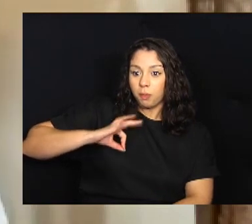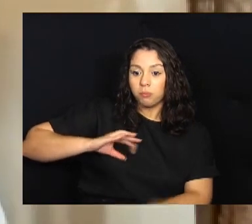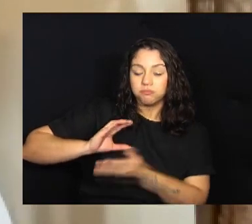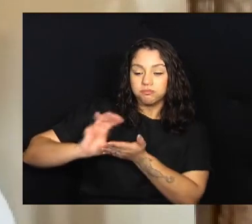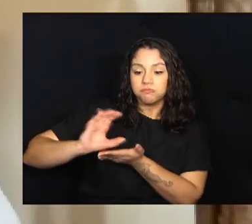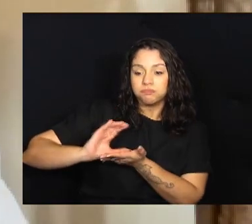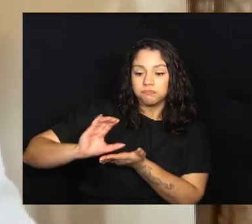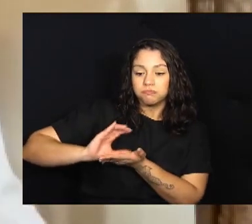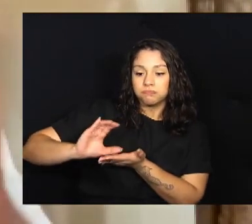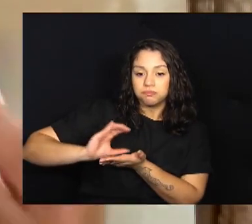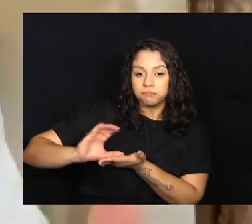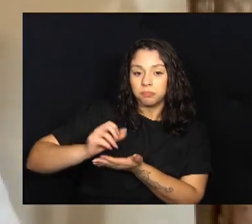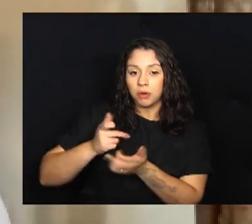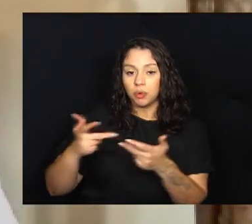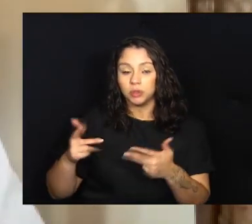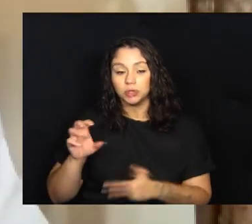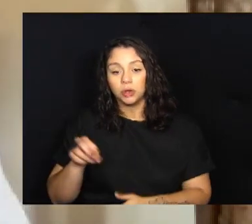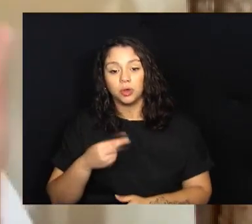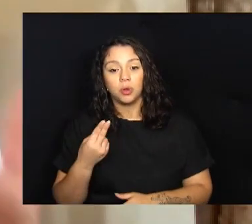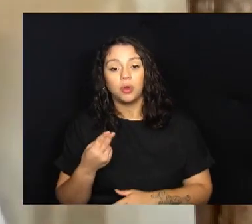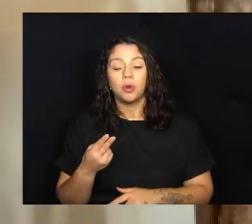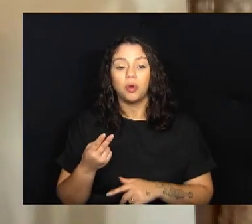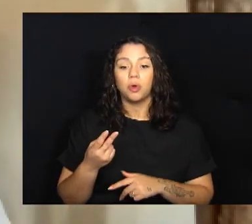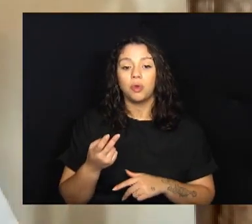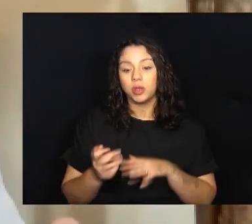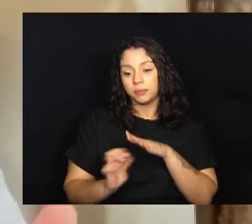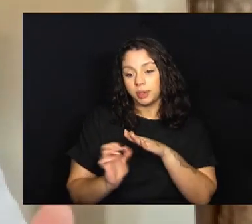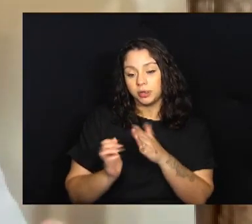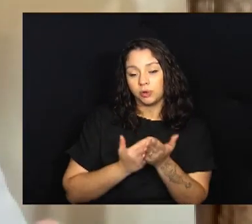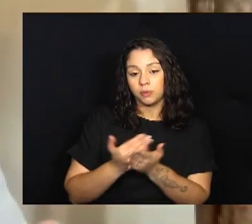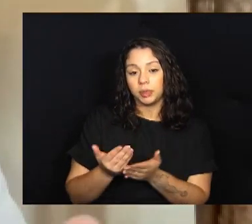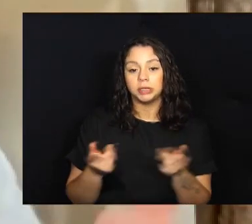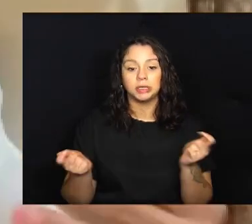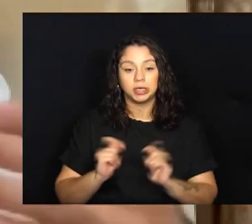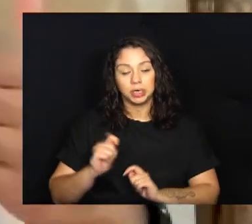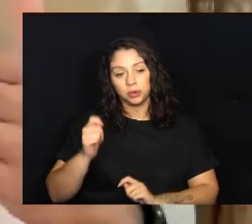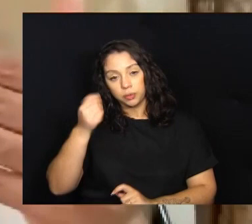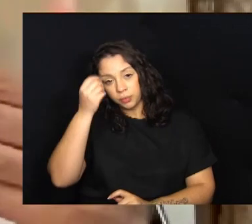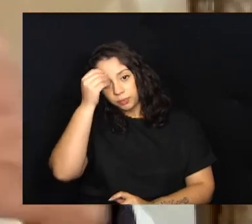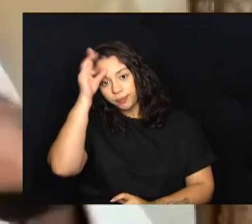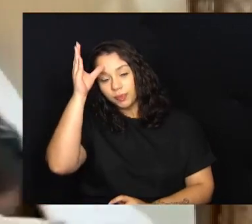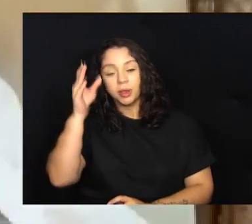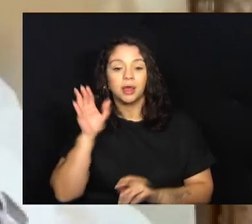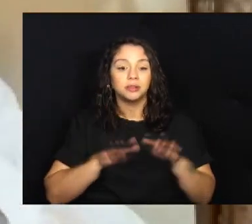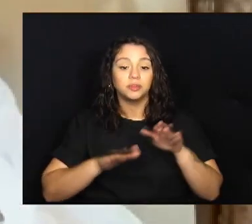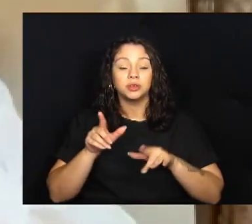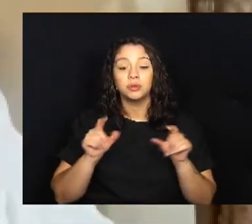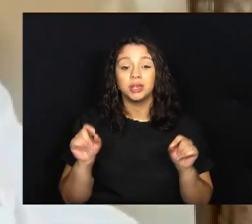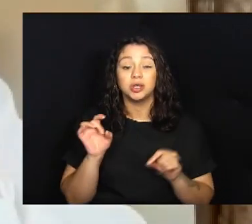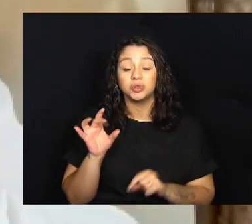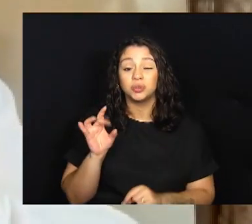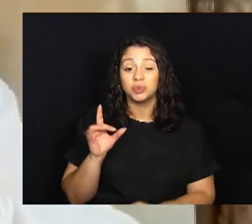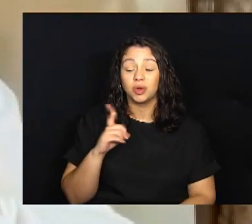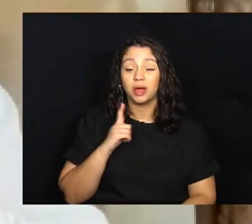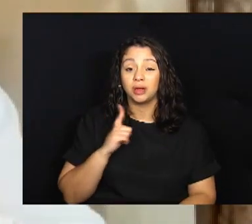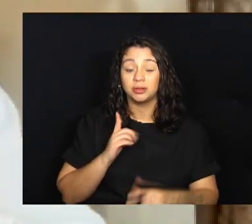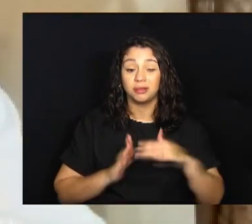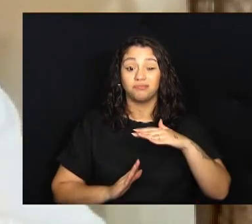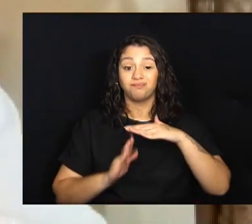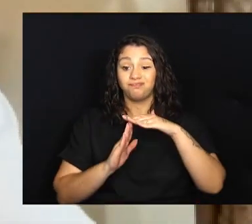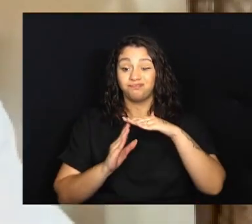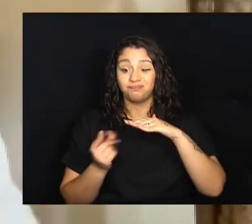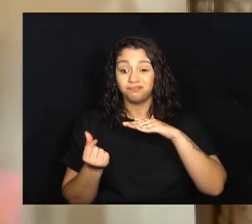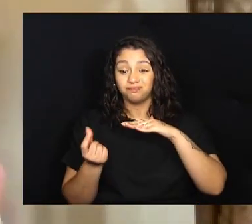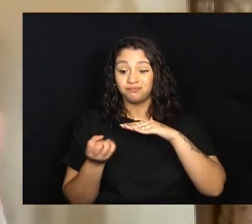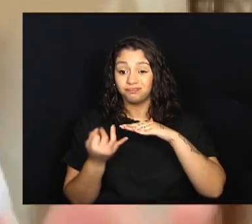seu acúmulo financeiro, ou empreendendo, ou usando o seu talento, você fica muito fadado a ter um teto de